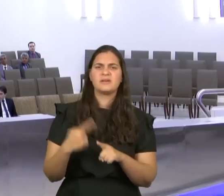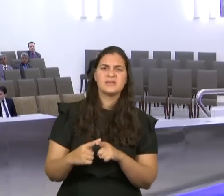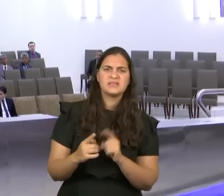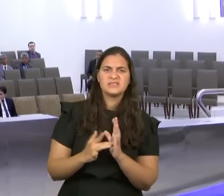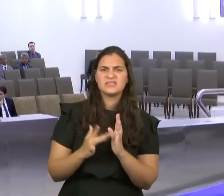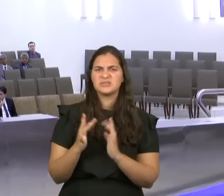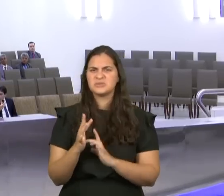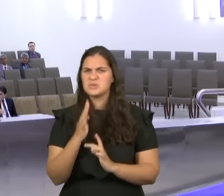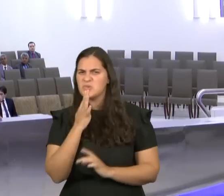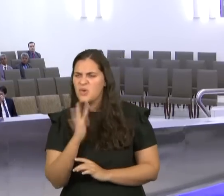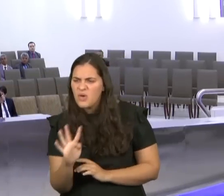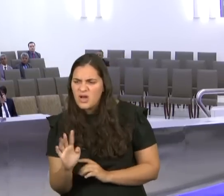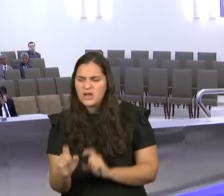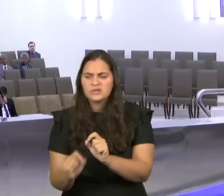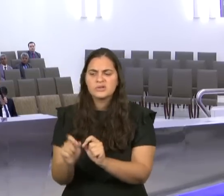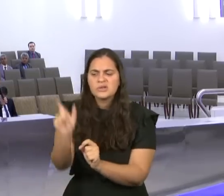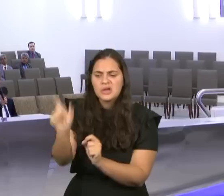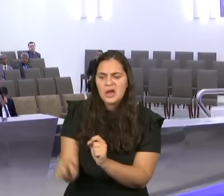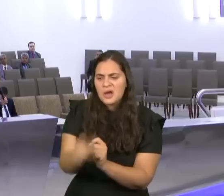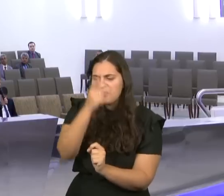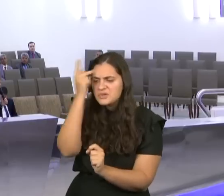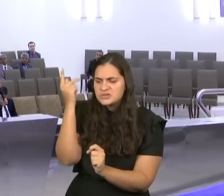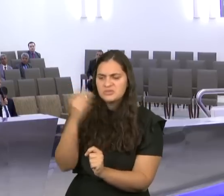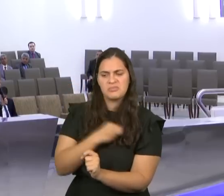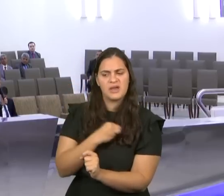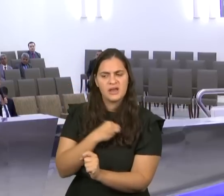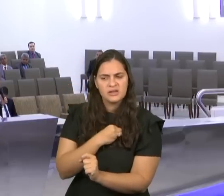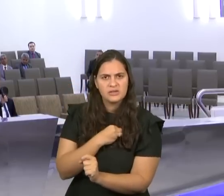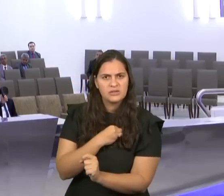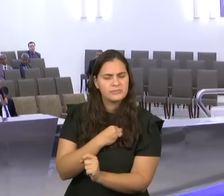desconhecer o contexto de vida delas